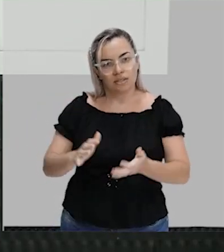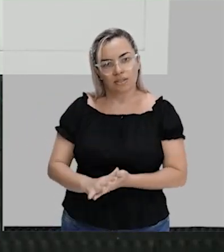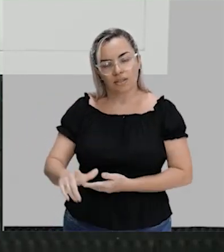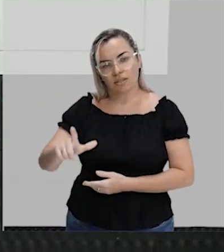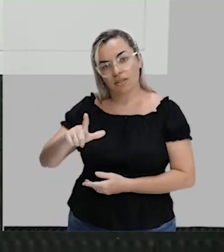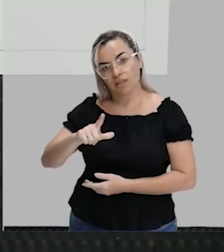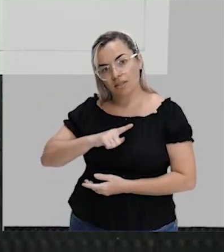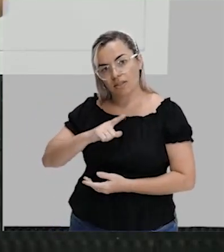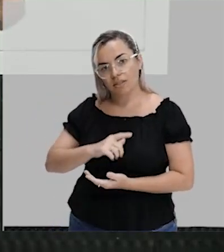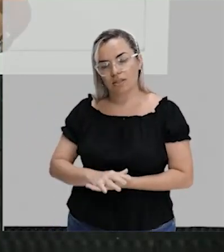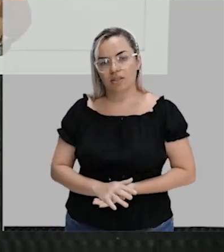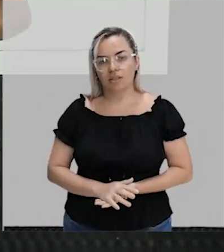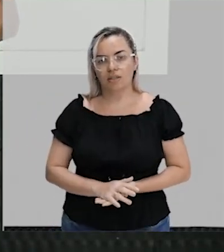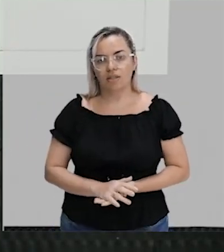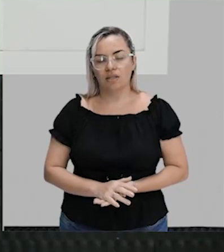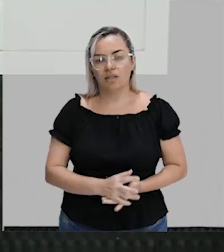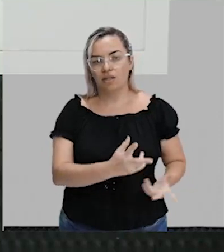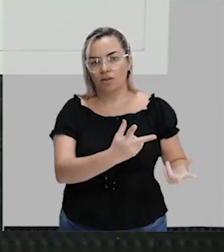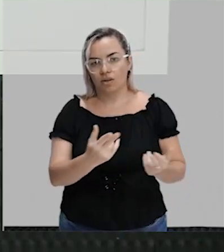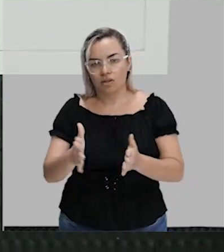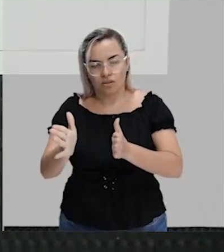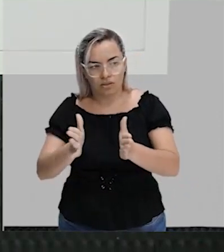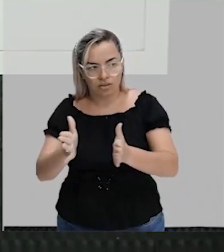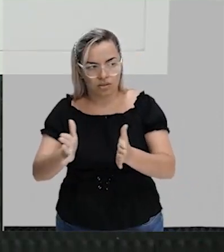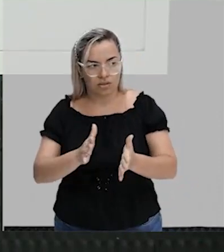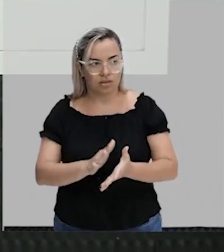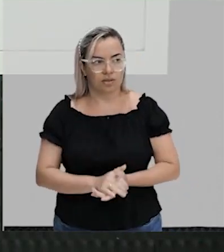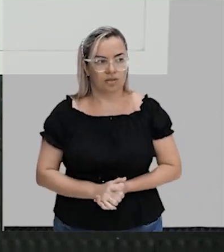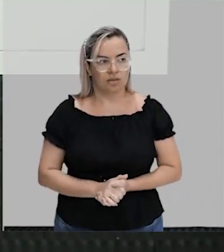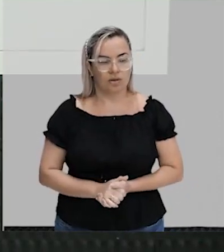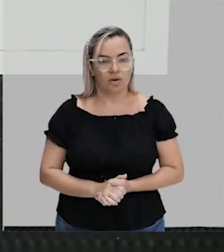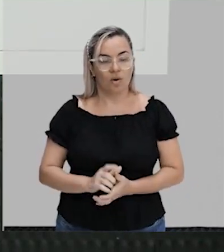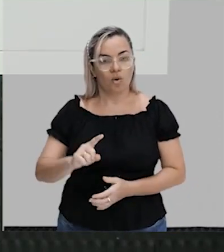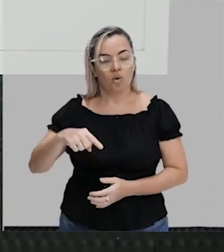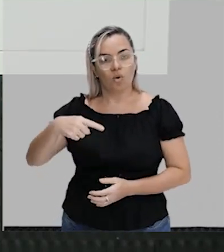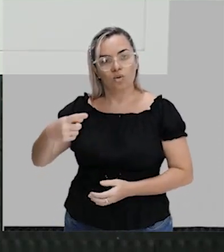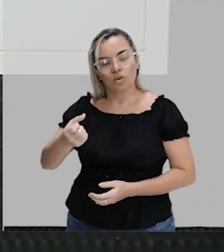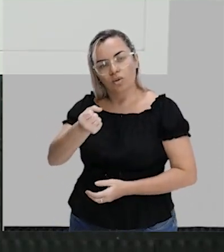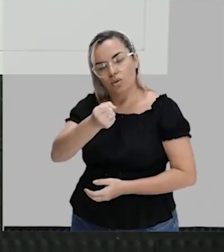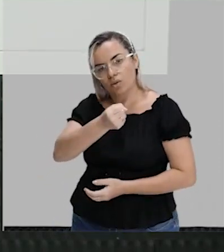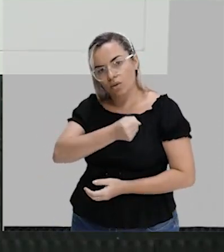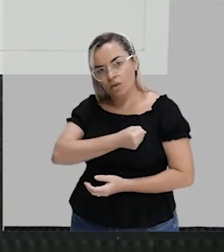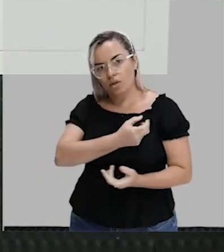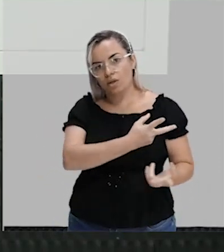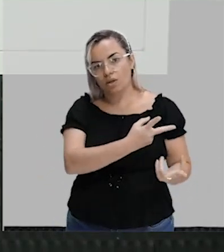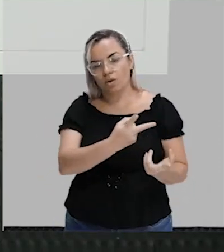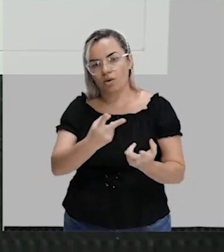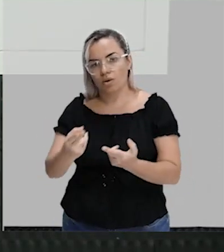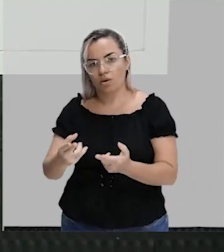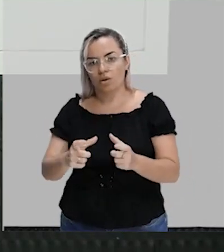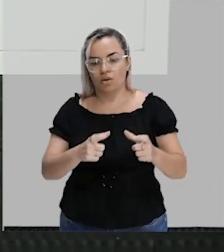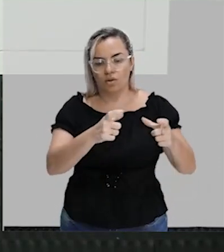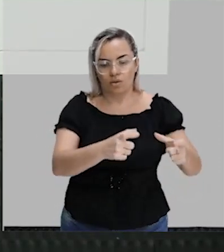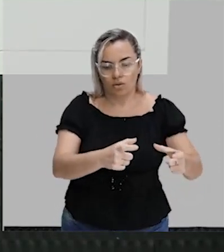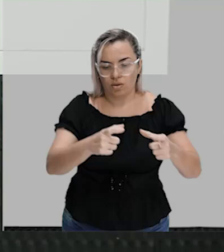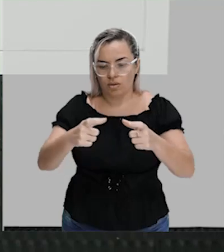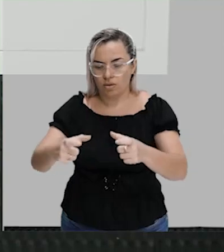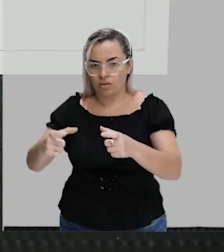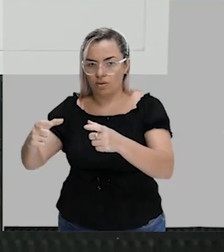elementos de mesma posição os elementos de mesma posição porém iguais